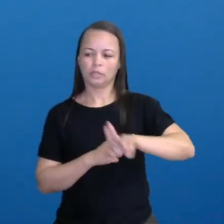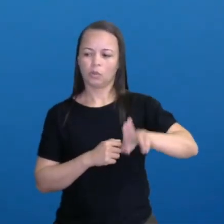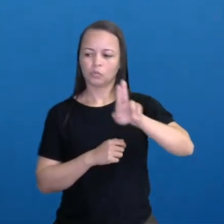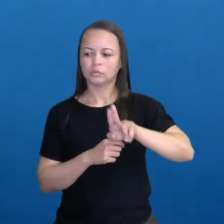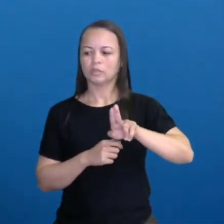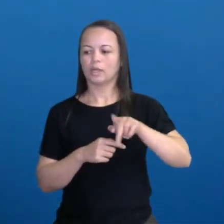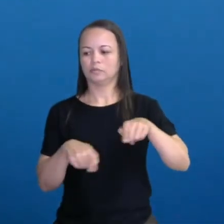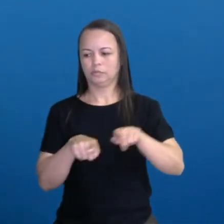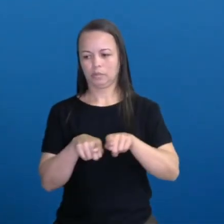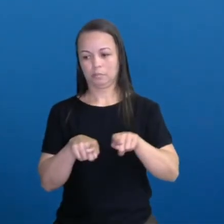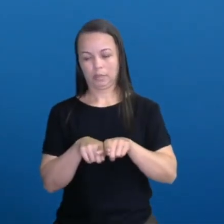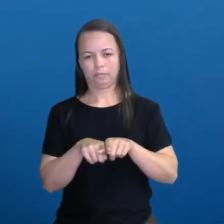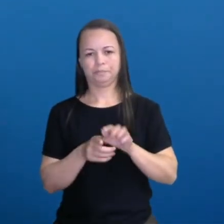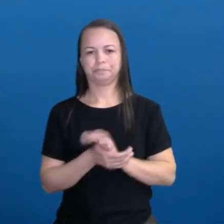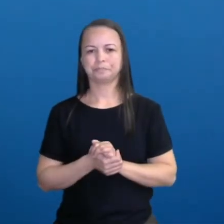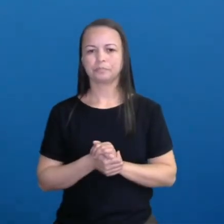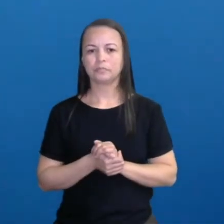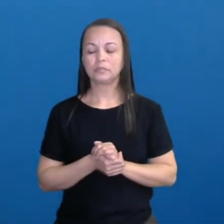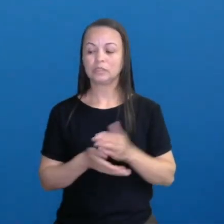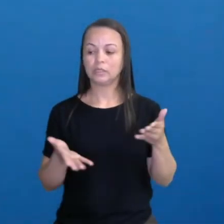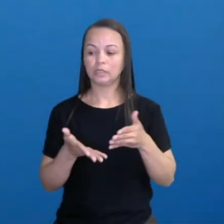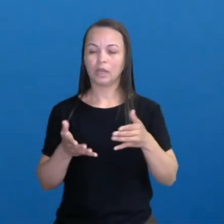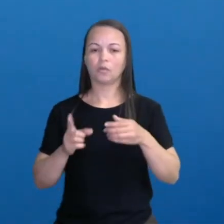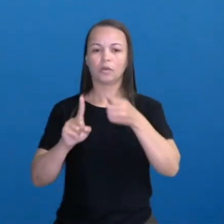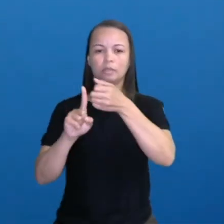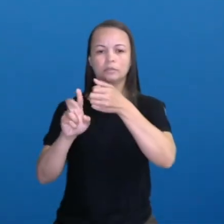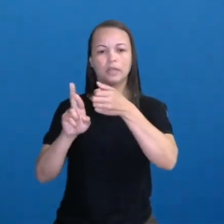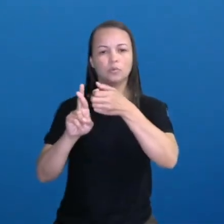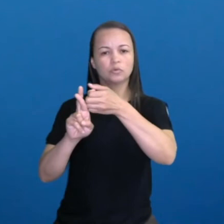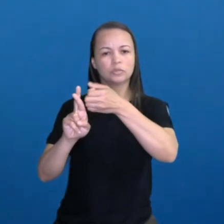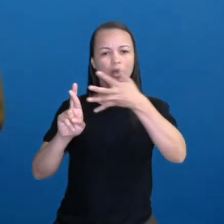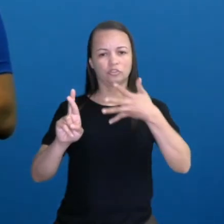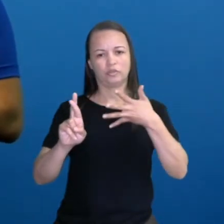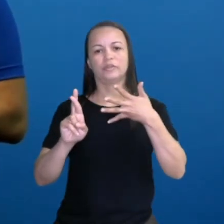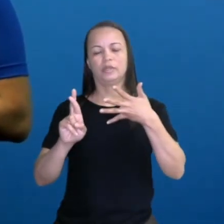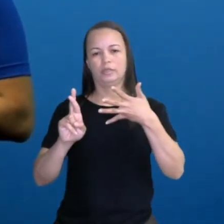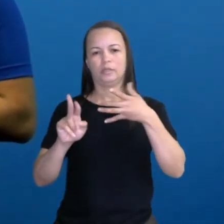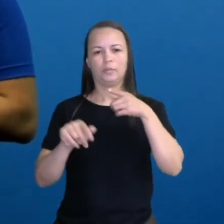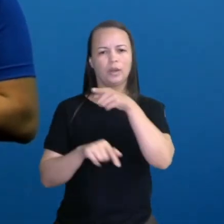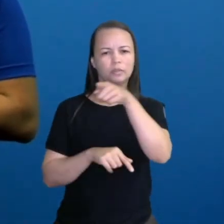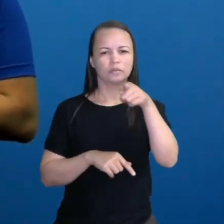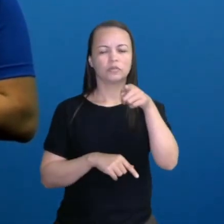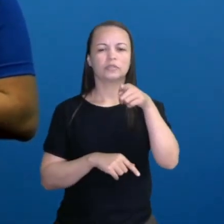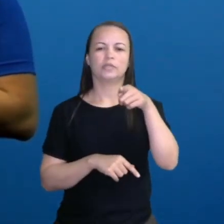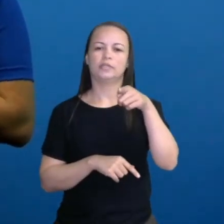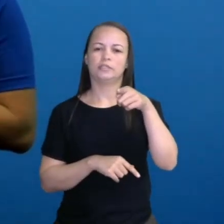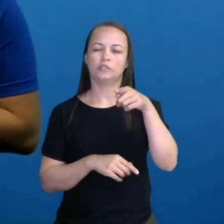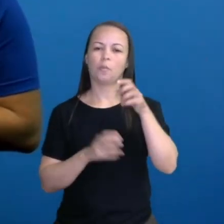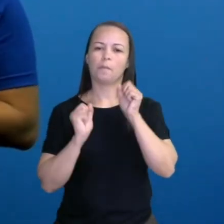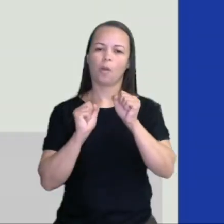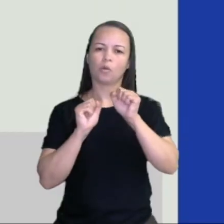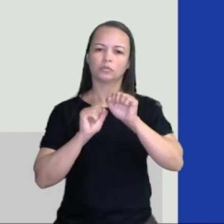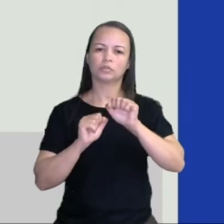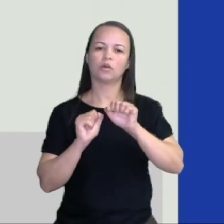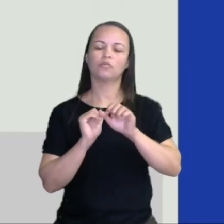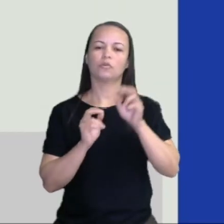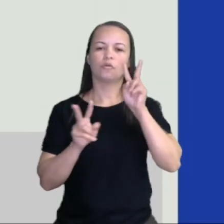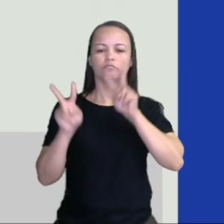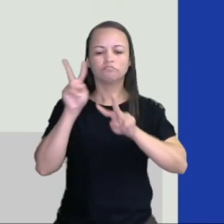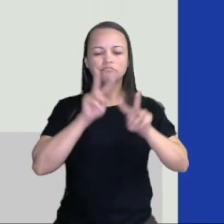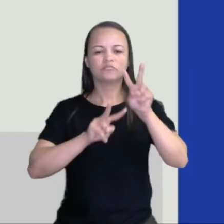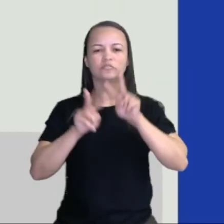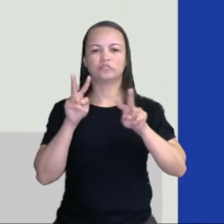favor, produção, vamos para as nossas referências bibliográficas, que é importante, para que eles possam visualizar isso. Abre essa imagem aí, por